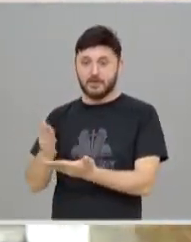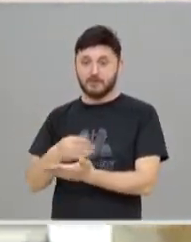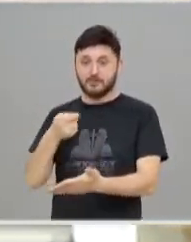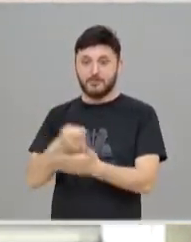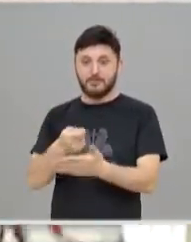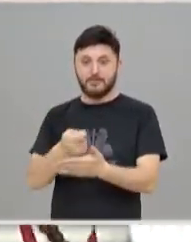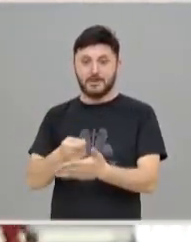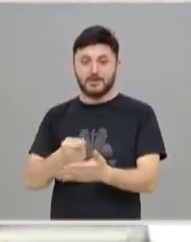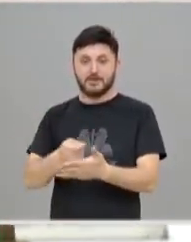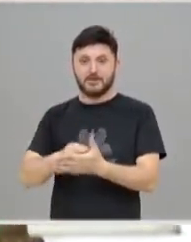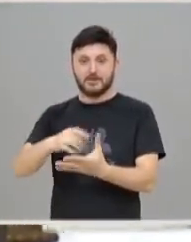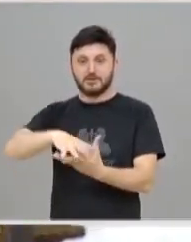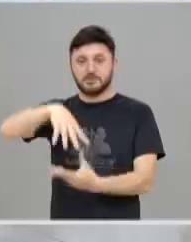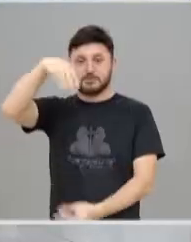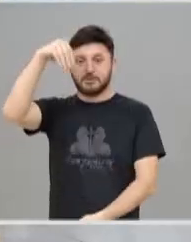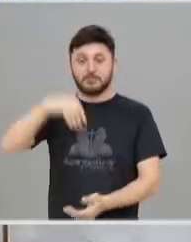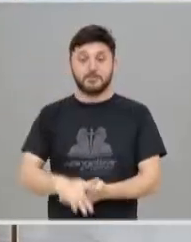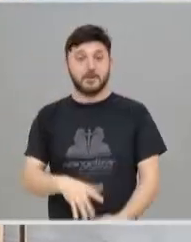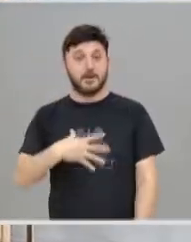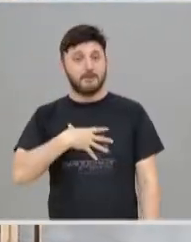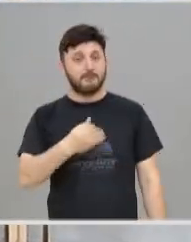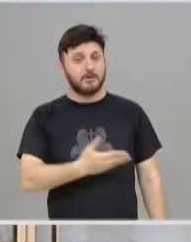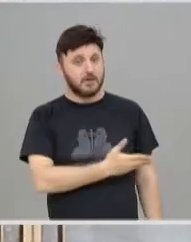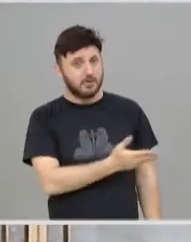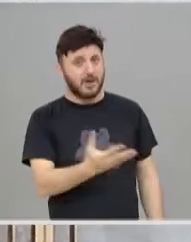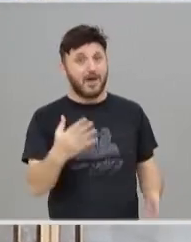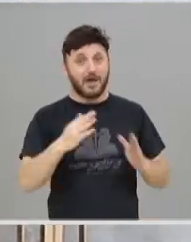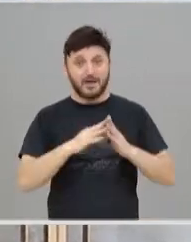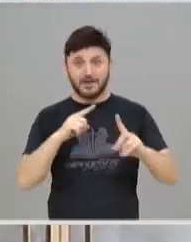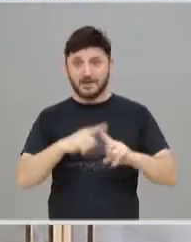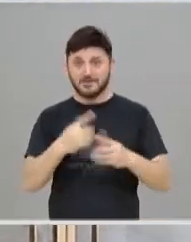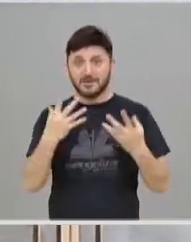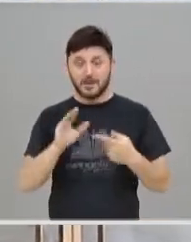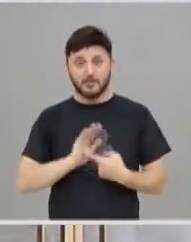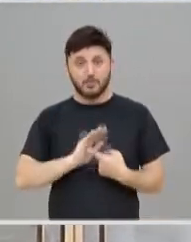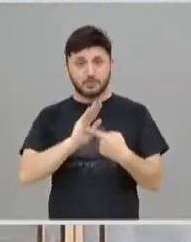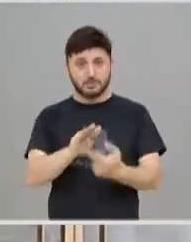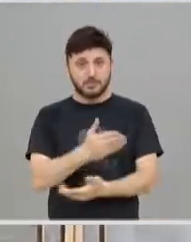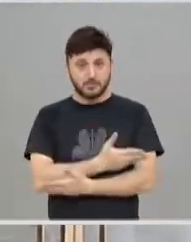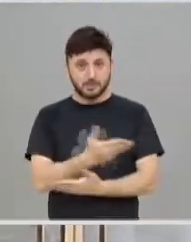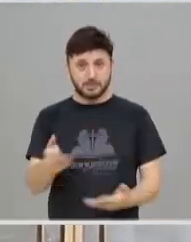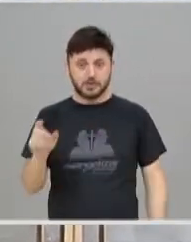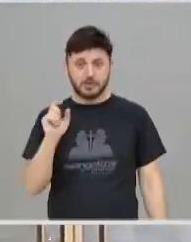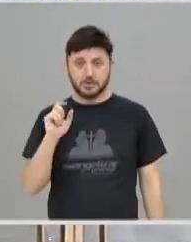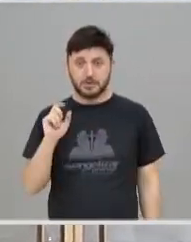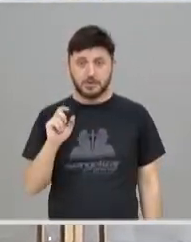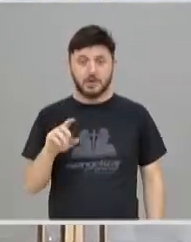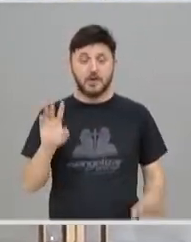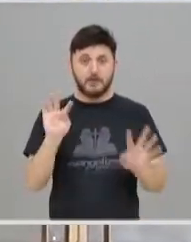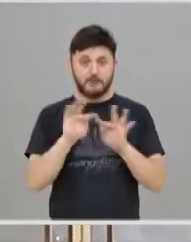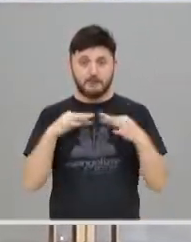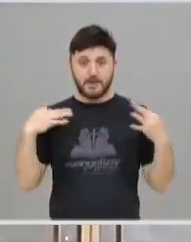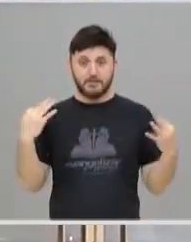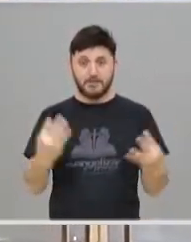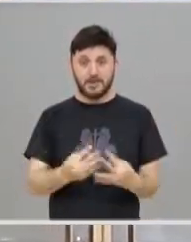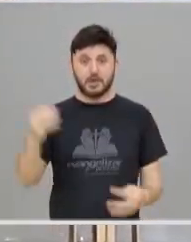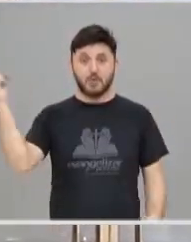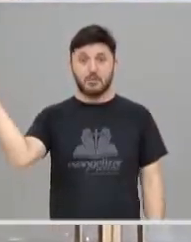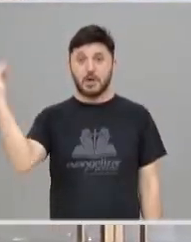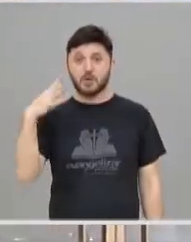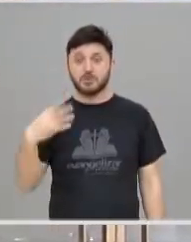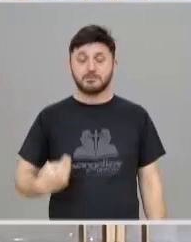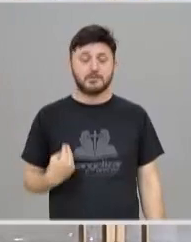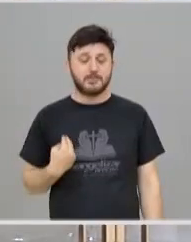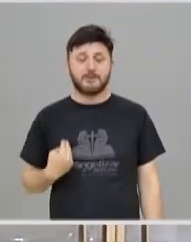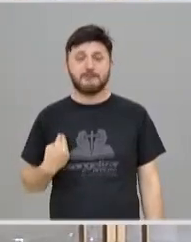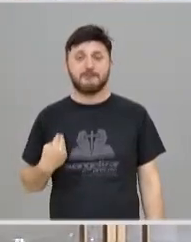filhos, mas a igreja quer insistir em dizer, e aqui, família, uma luz para a